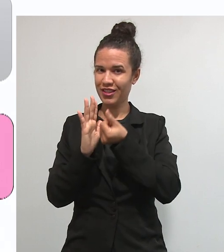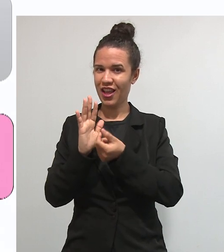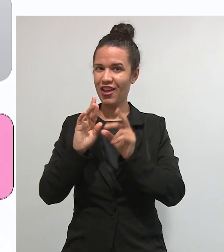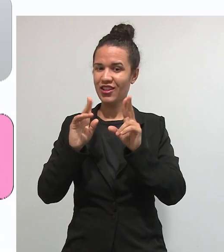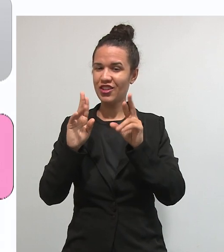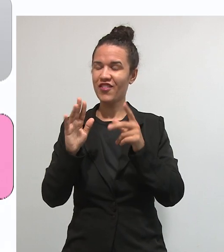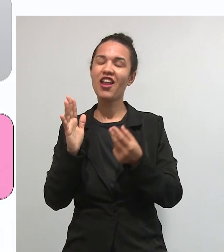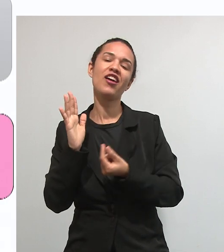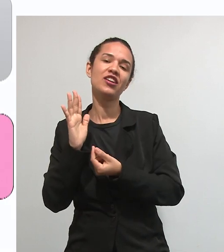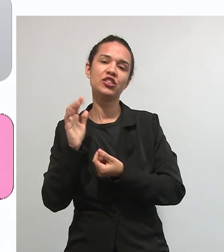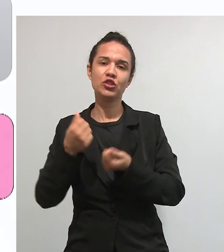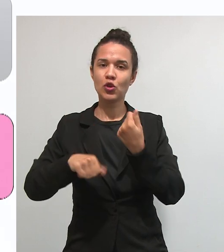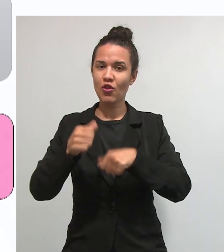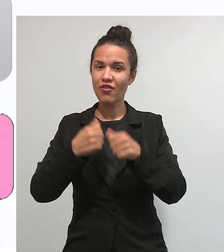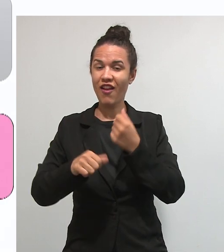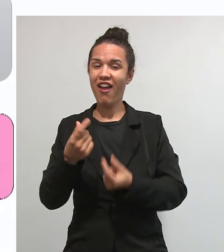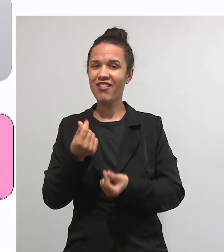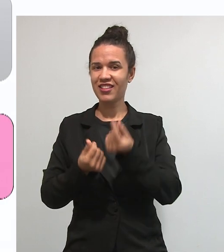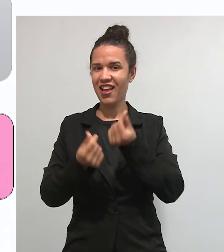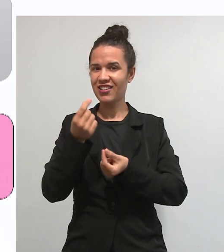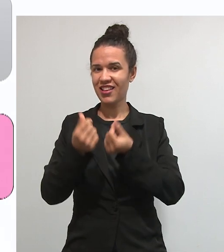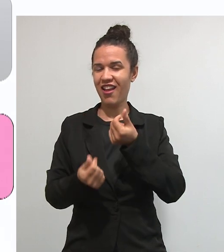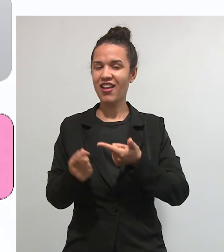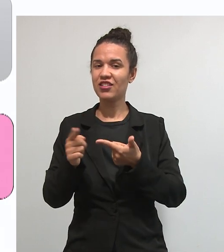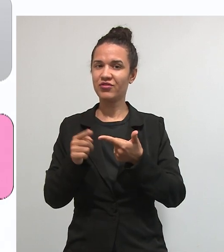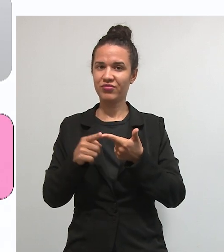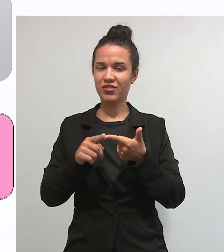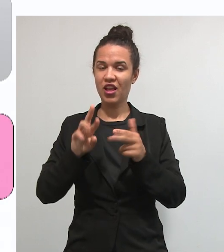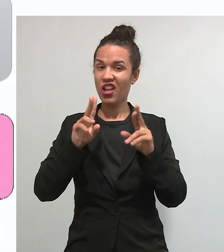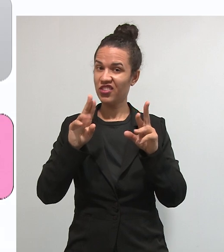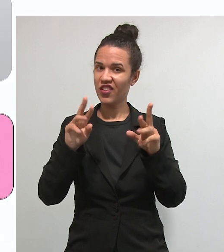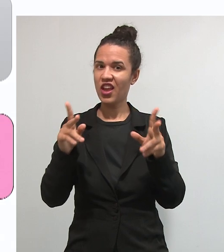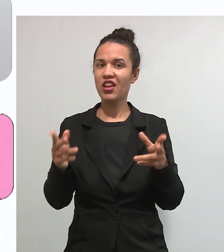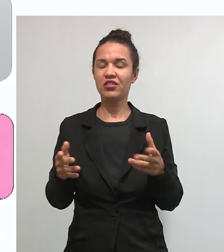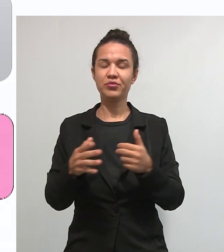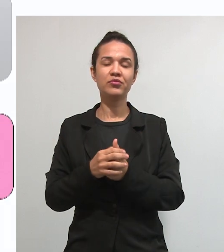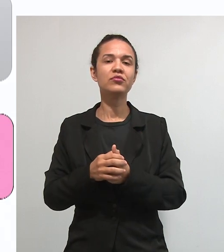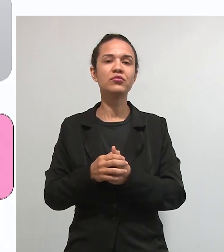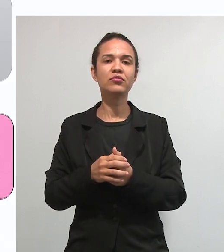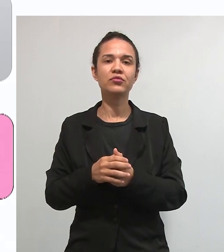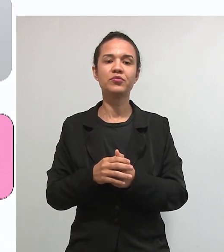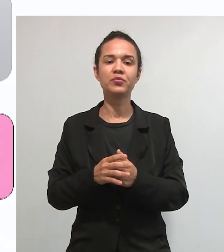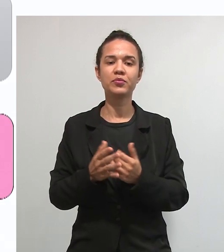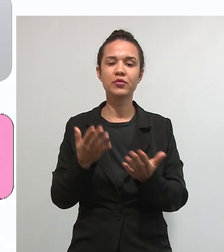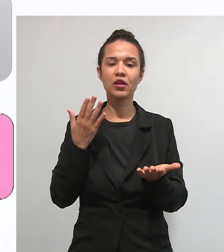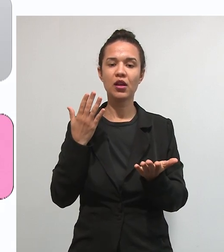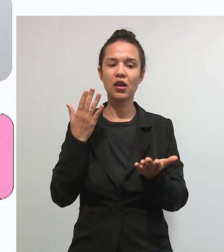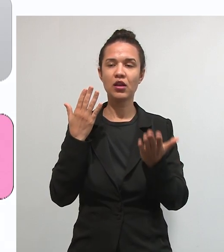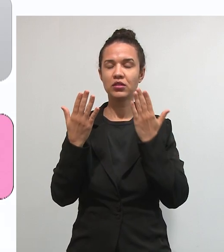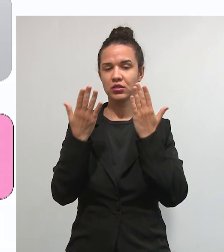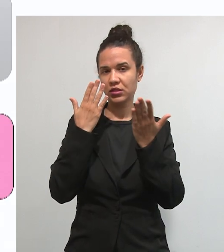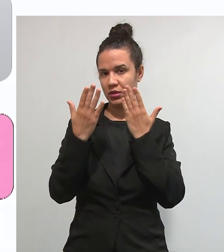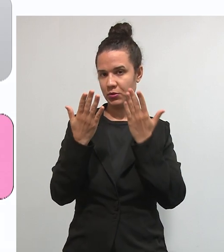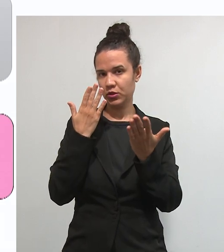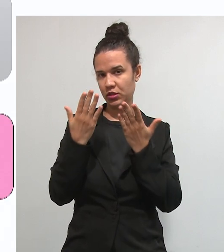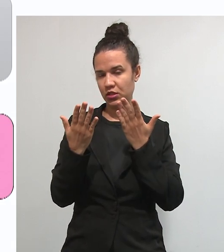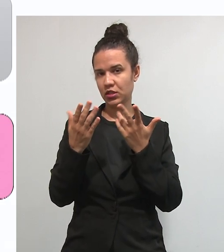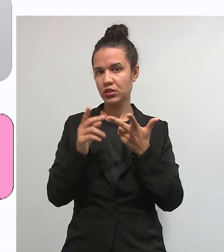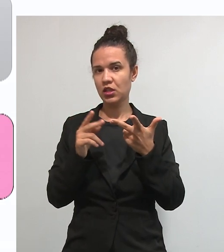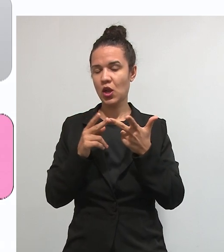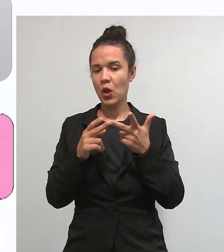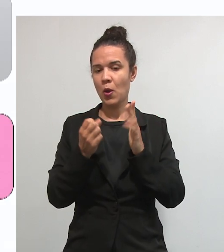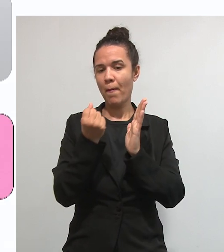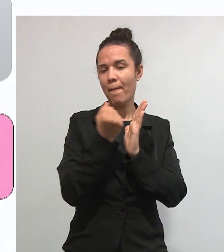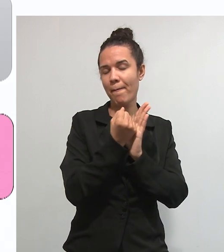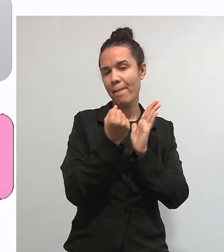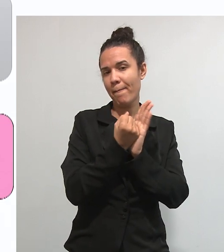orçamentários, enquanto o financeiro, tanto os orçamentários quanto extra-orçamentários. Na demonstração de variações patrimoniais,